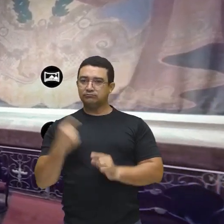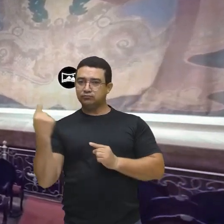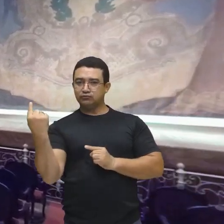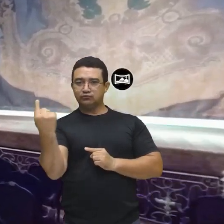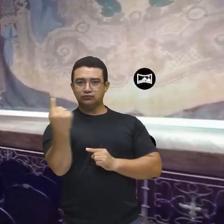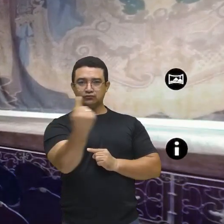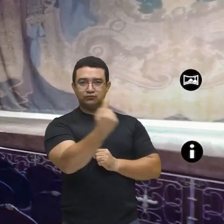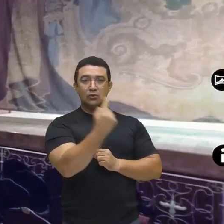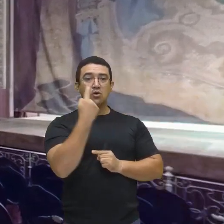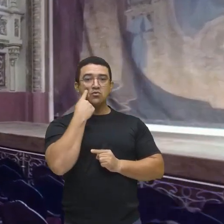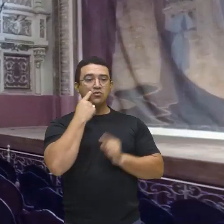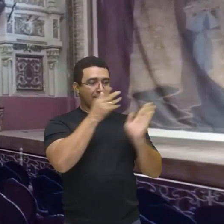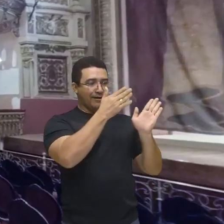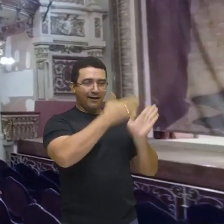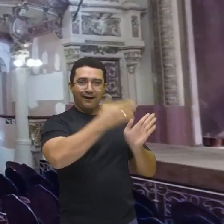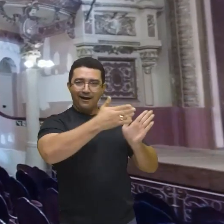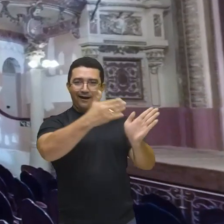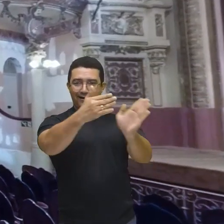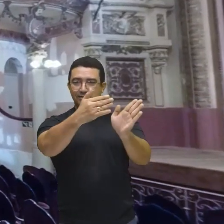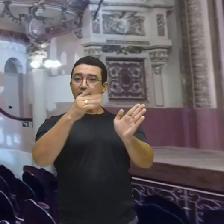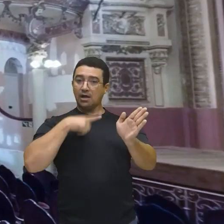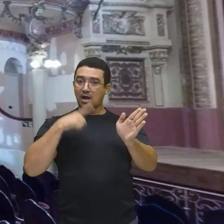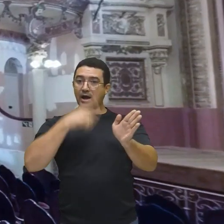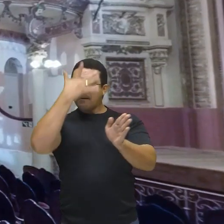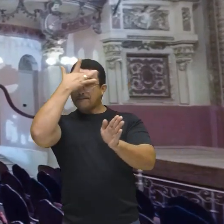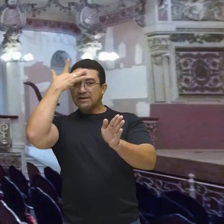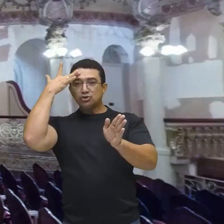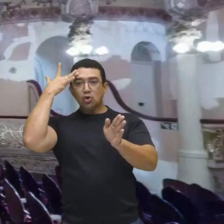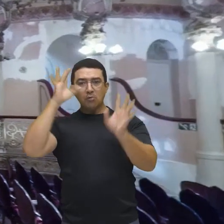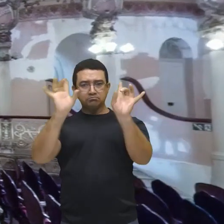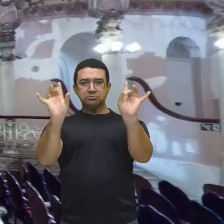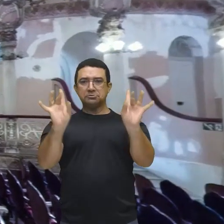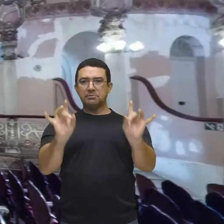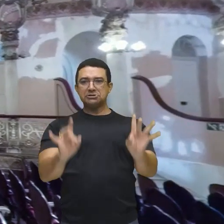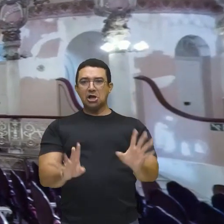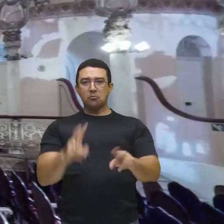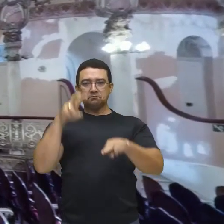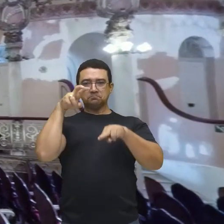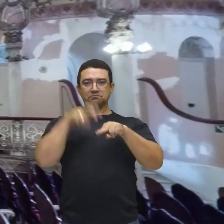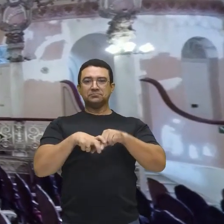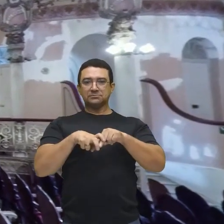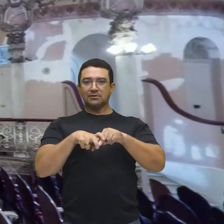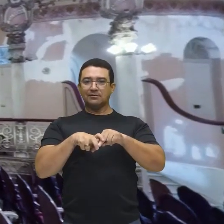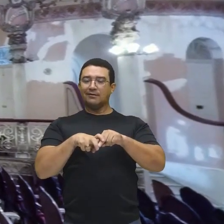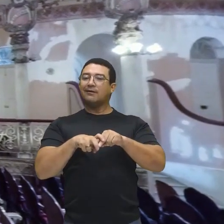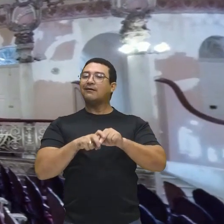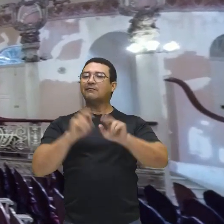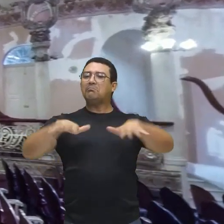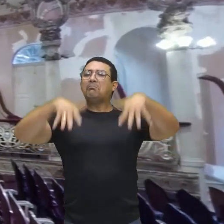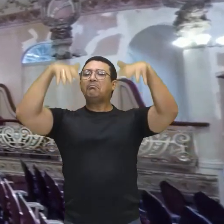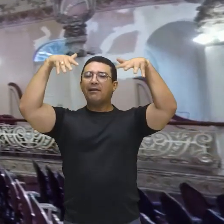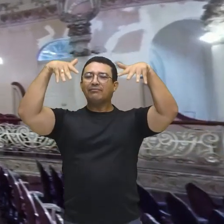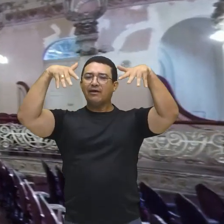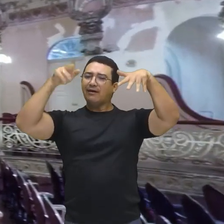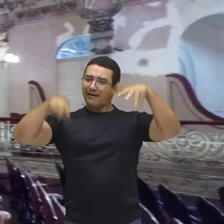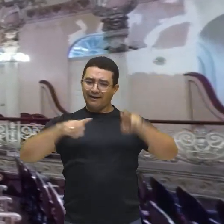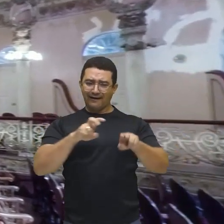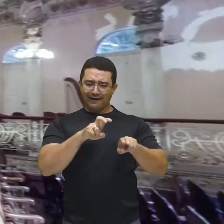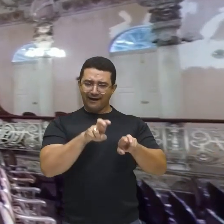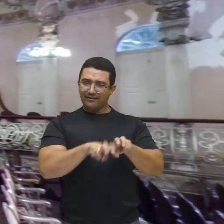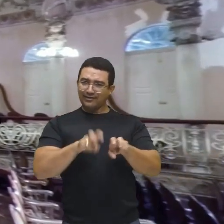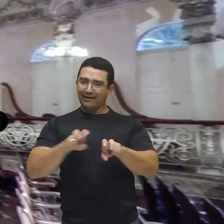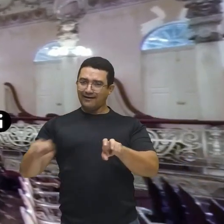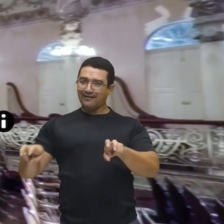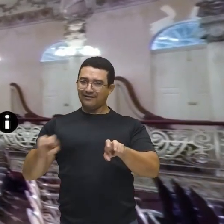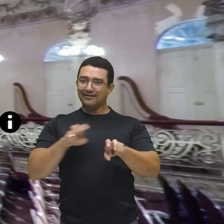os camarotes, certo? O que é plateia, professora? A plateia é as cadeiras que estão aí.